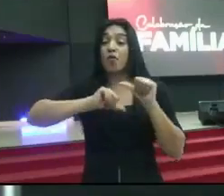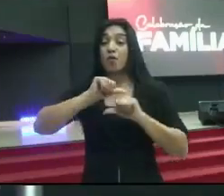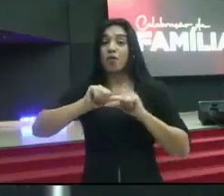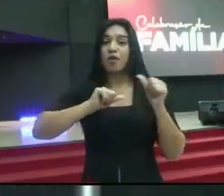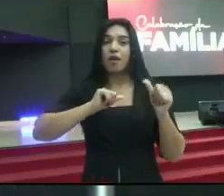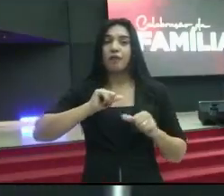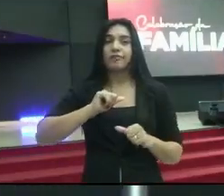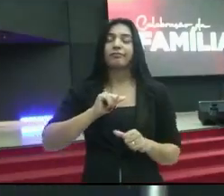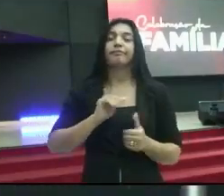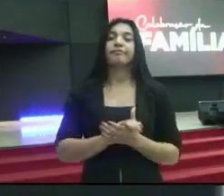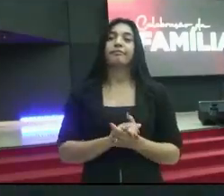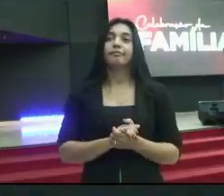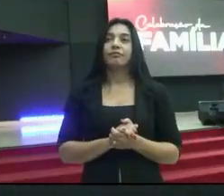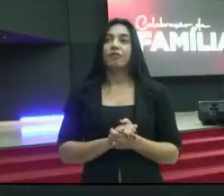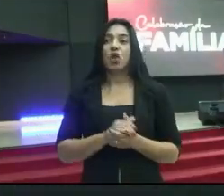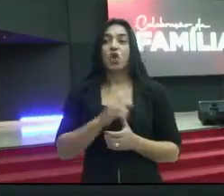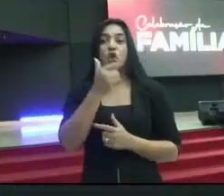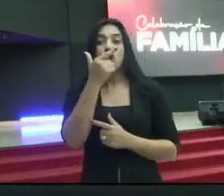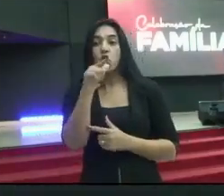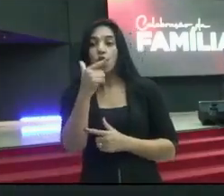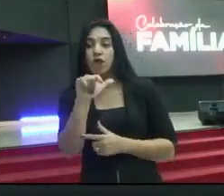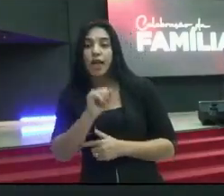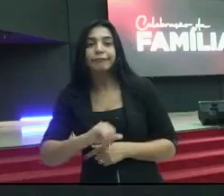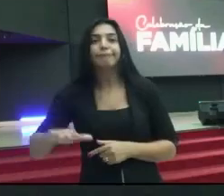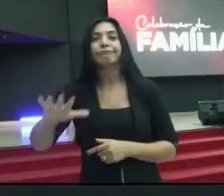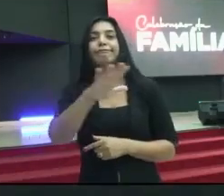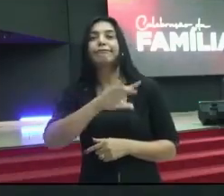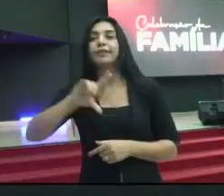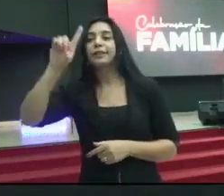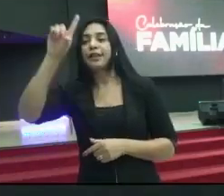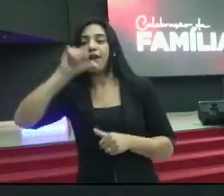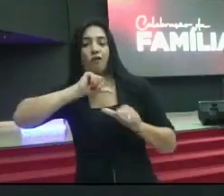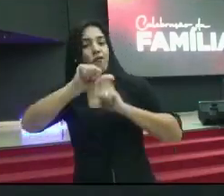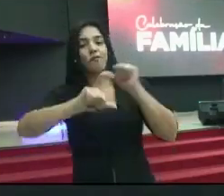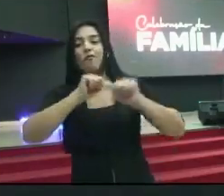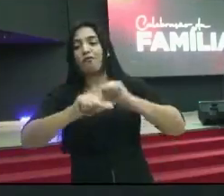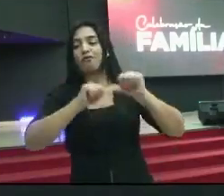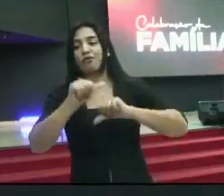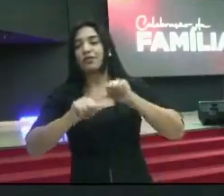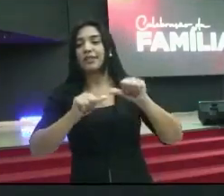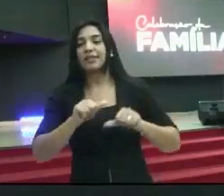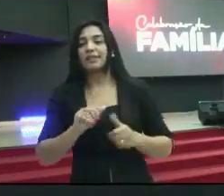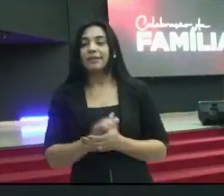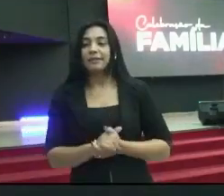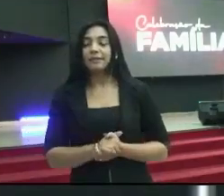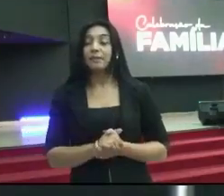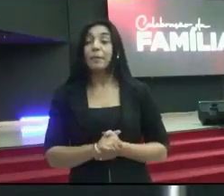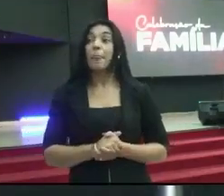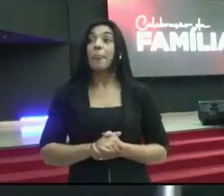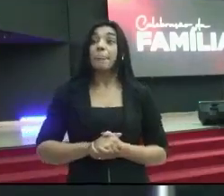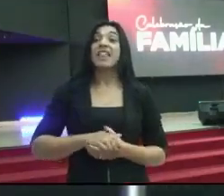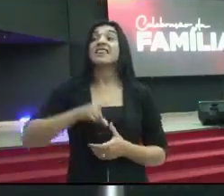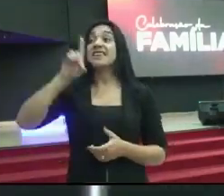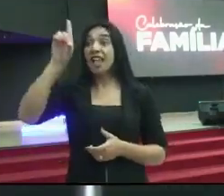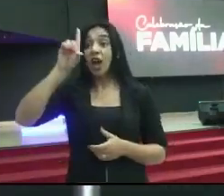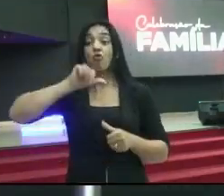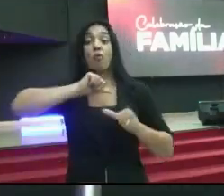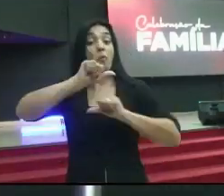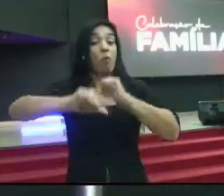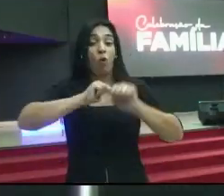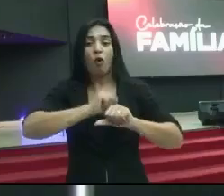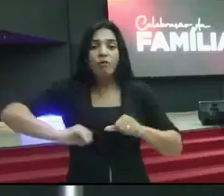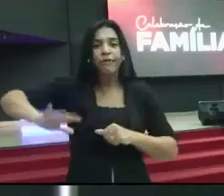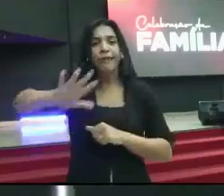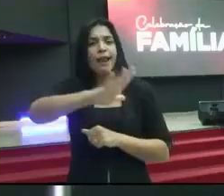noite: não há cenário que Deus não mude. Eu vou dizer de novo: não